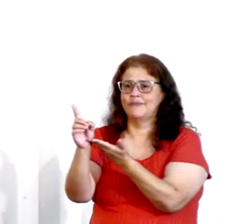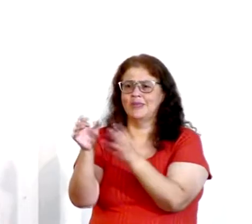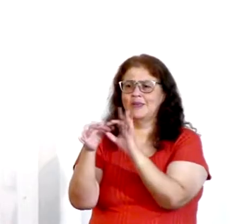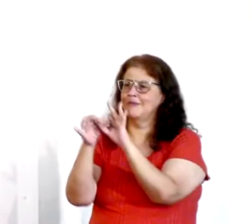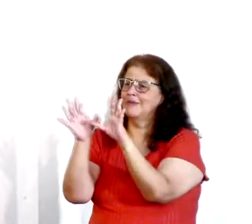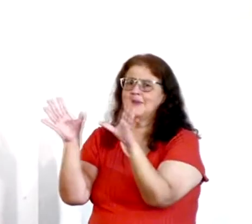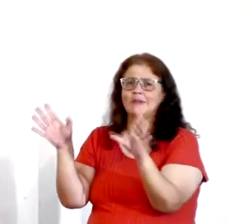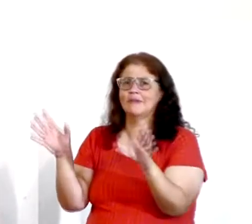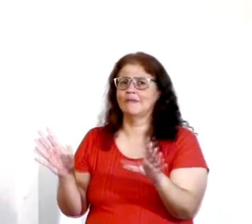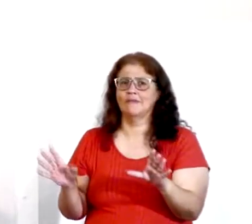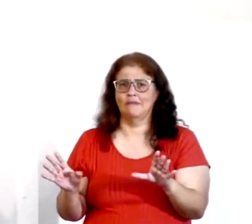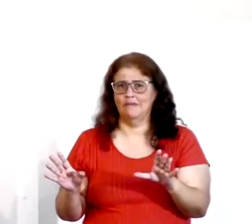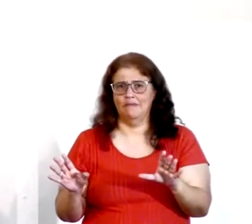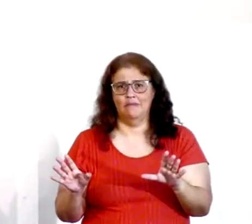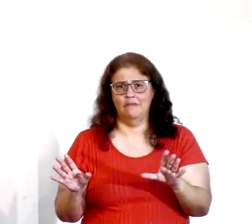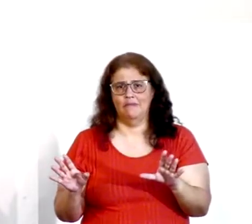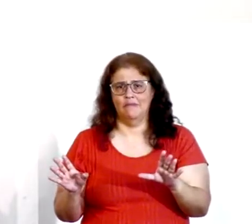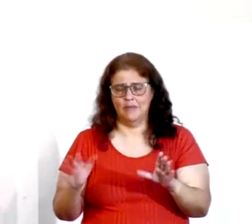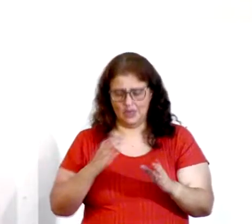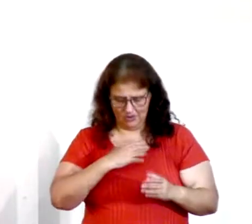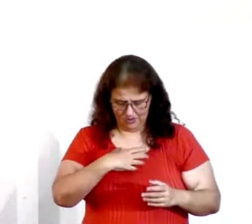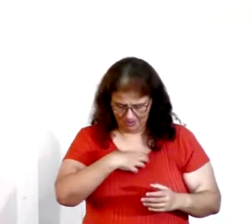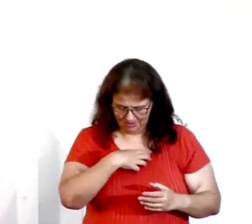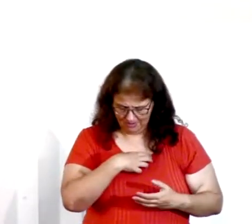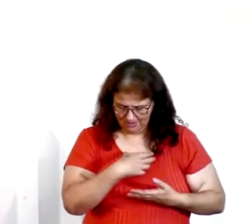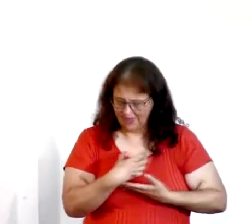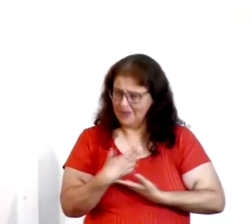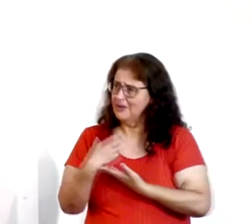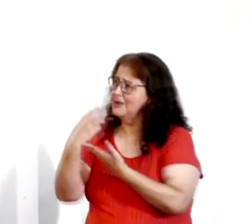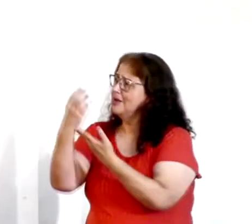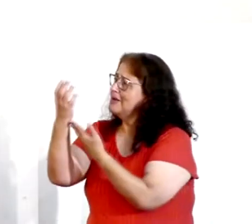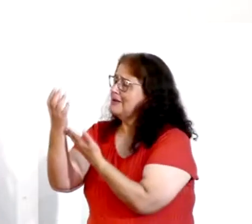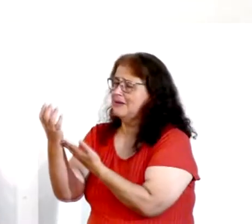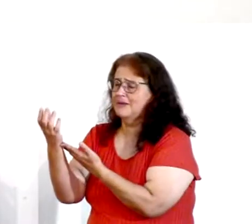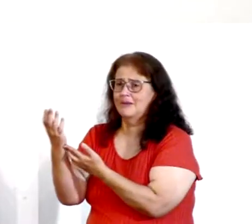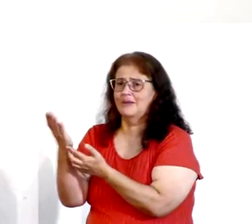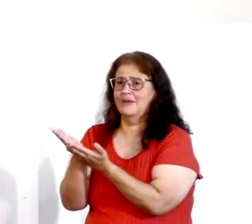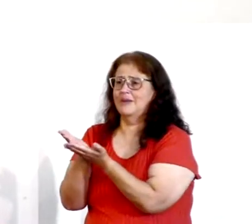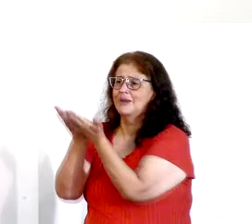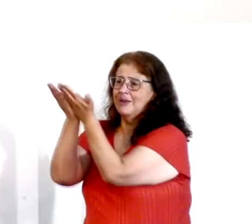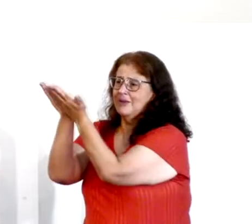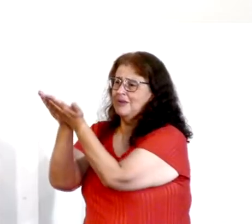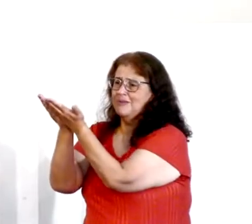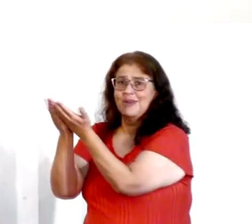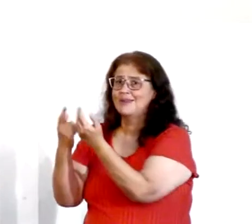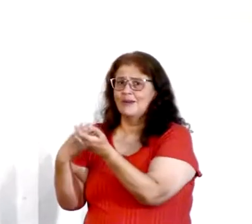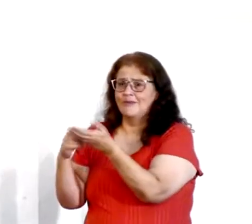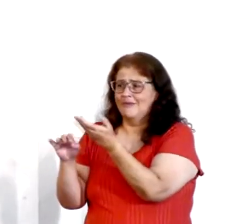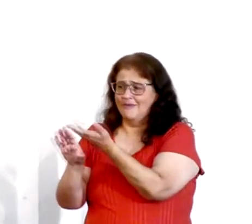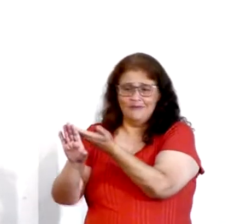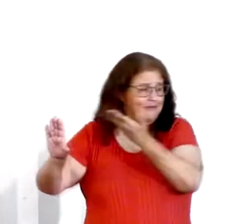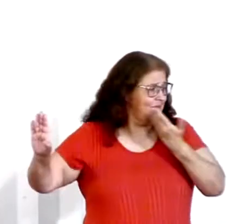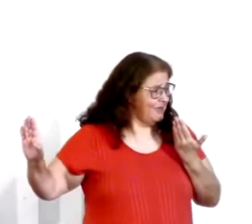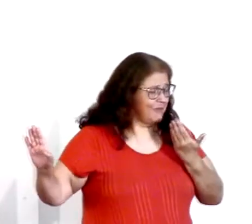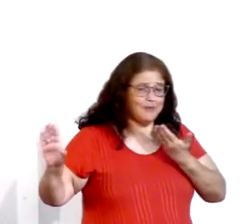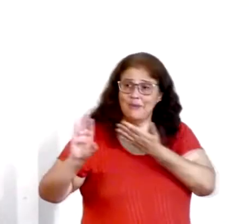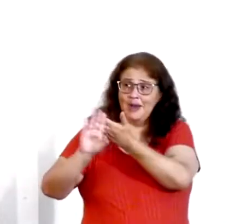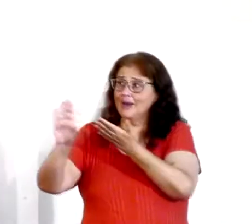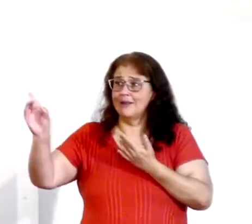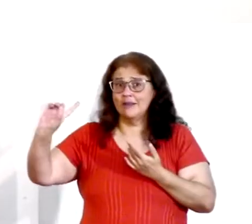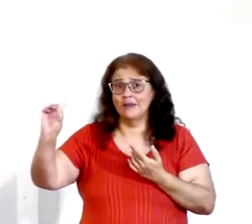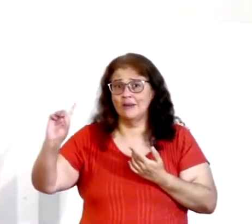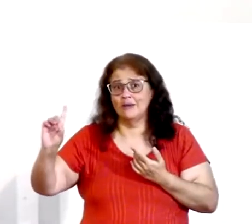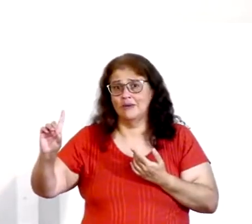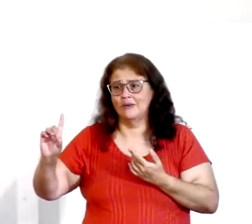Tome-os e leve-os para Deus. Não dê as suas costas para Deus, mas